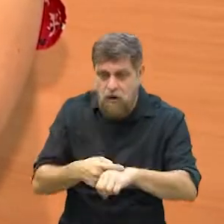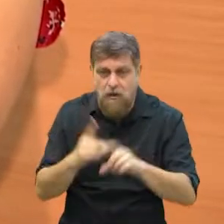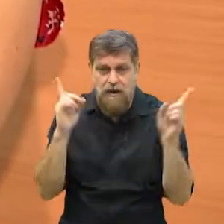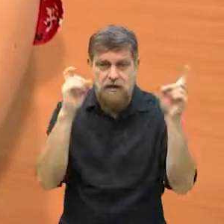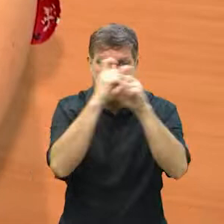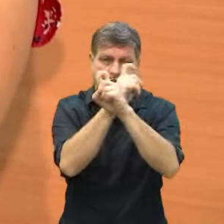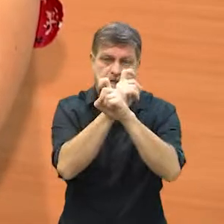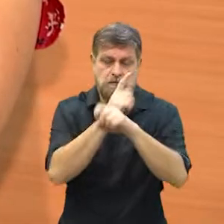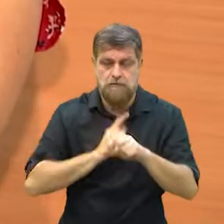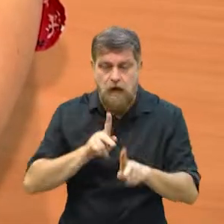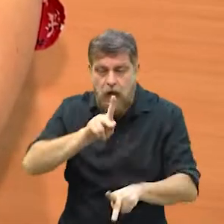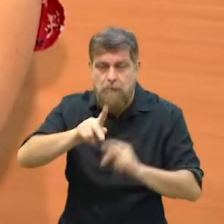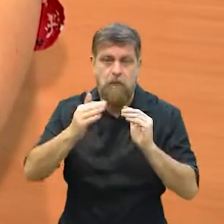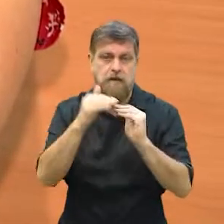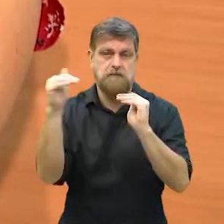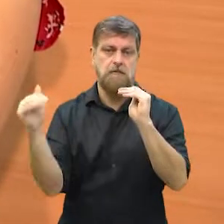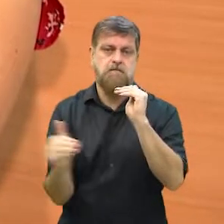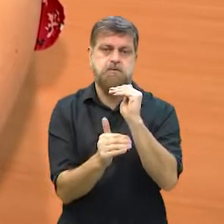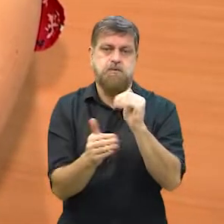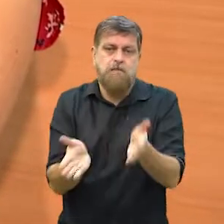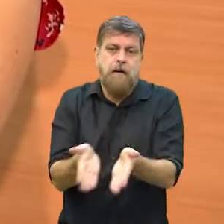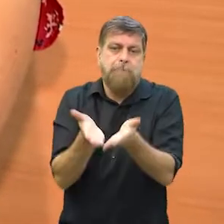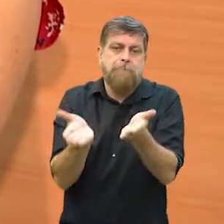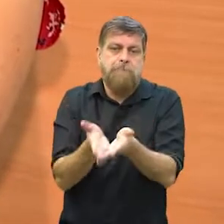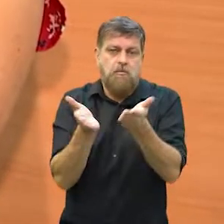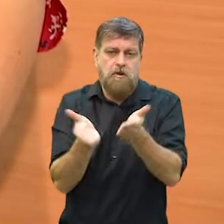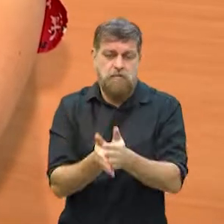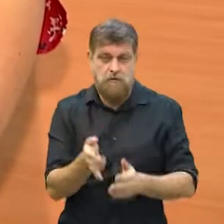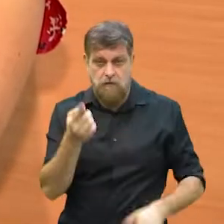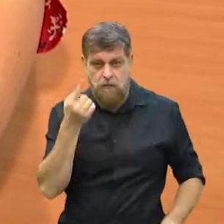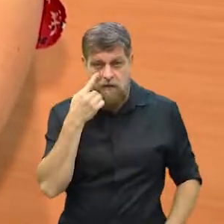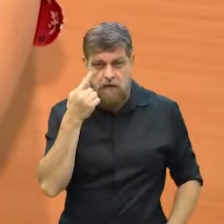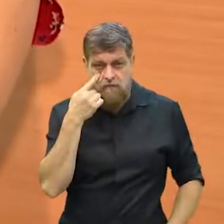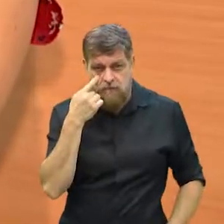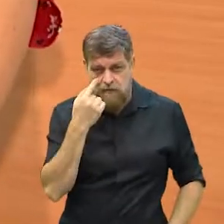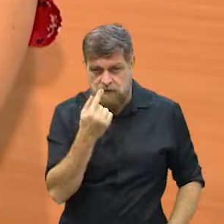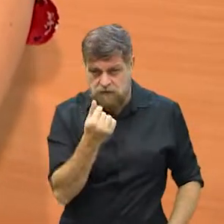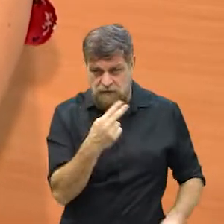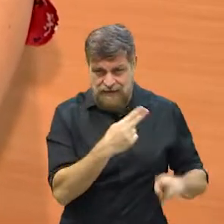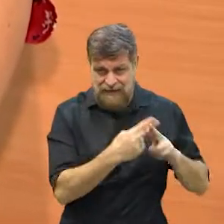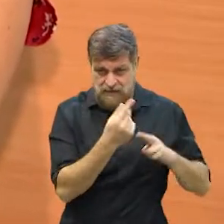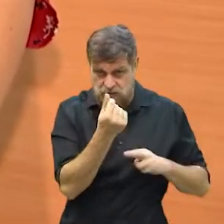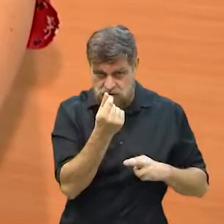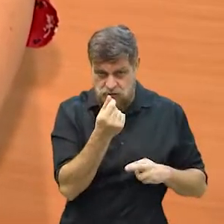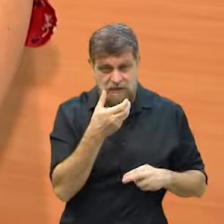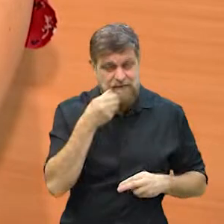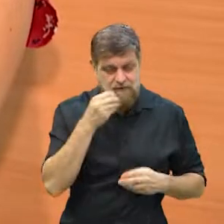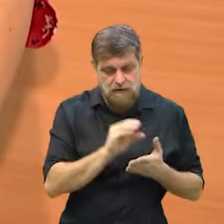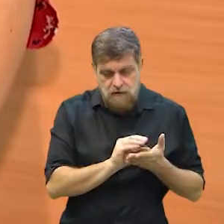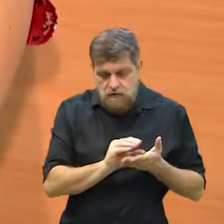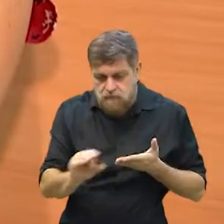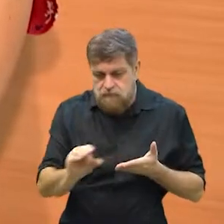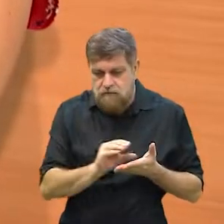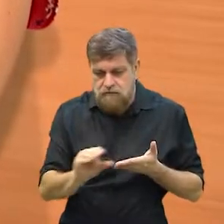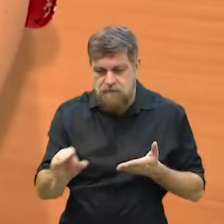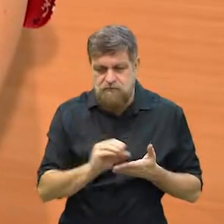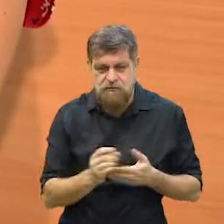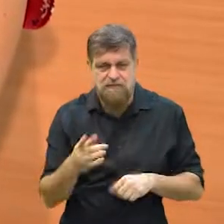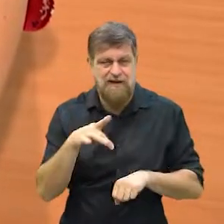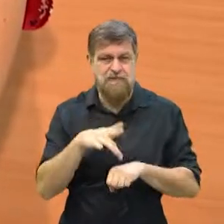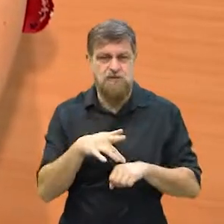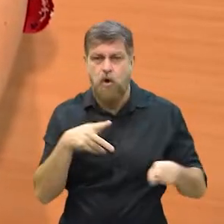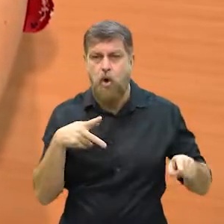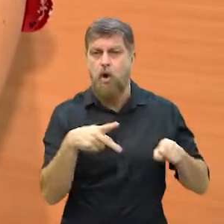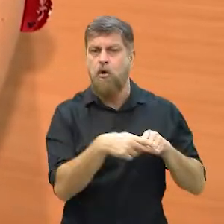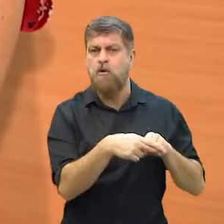difícil a população que está em situação de vulnerabilidade. Basta ver o que foi o auxílio emergencial do governo federal, né? O que, aliás, é um